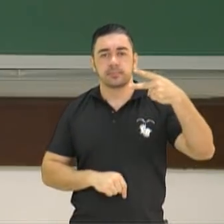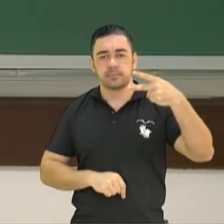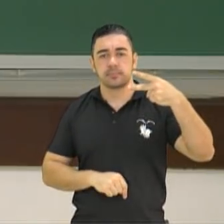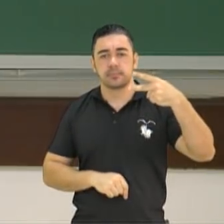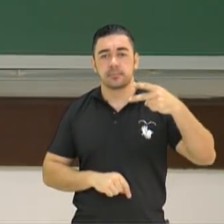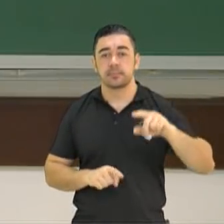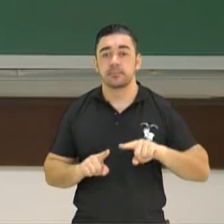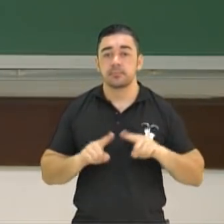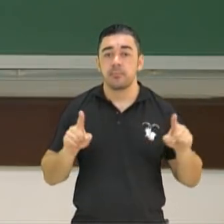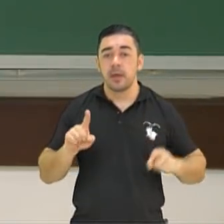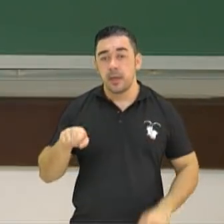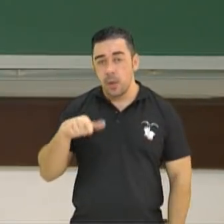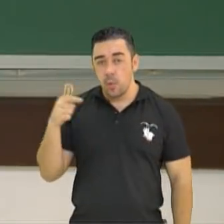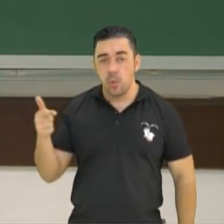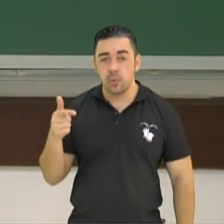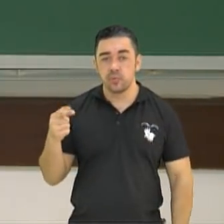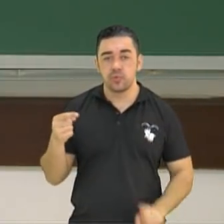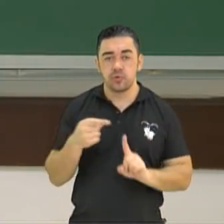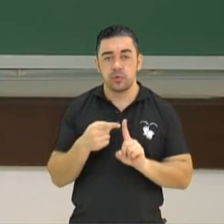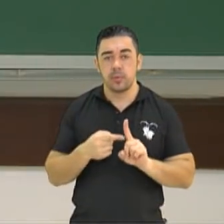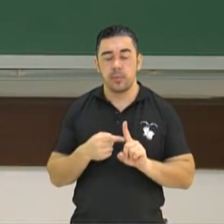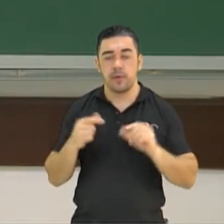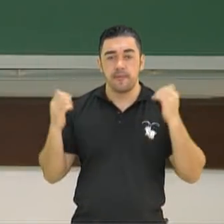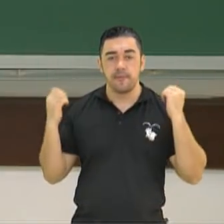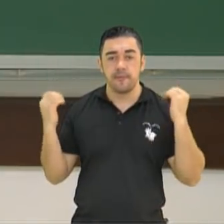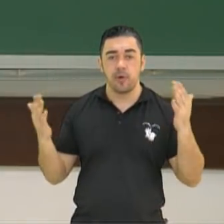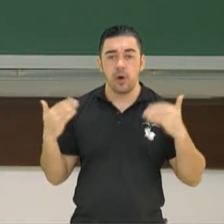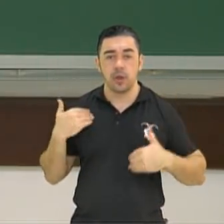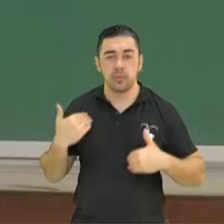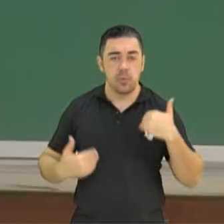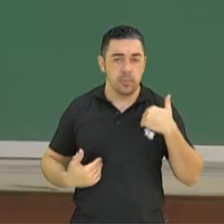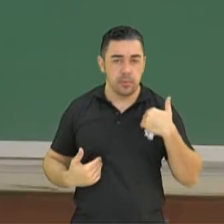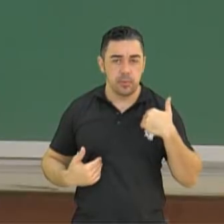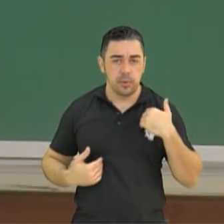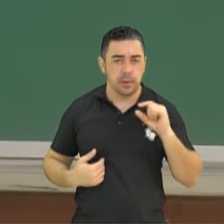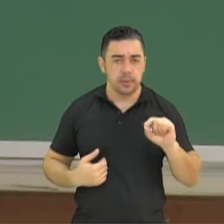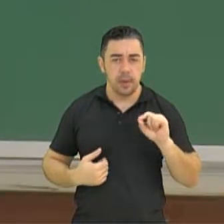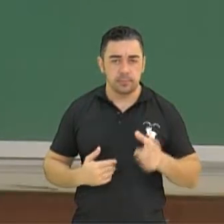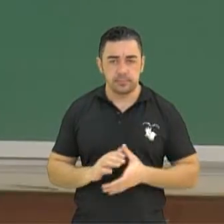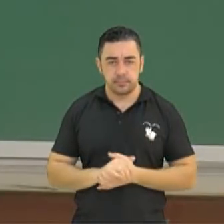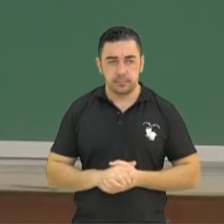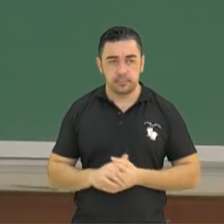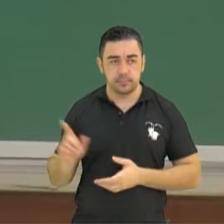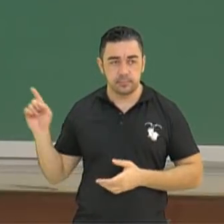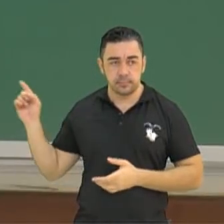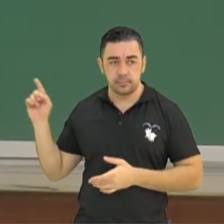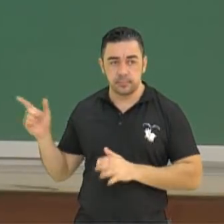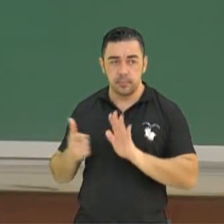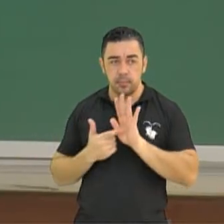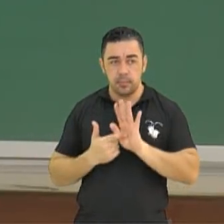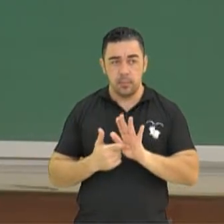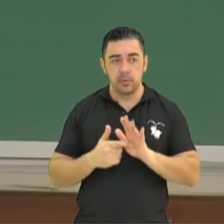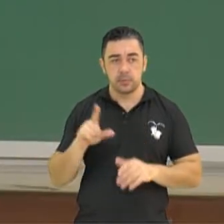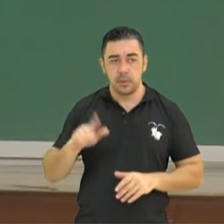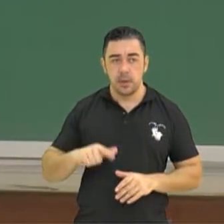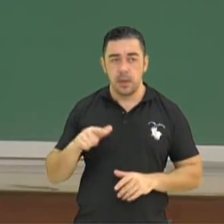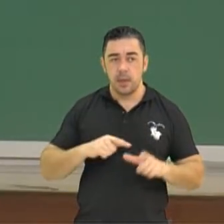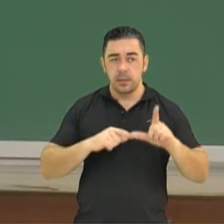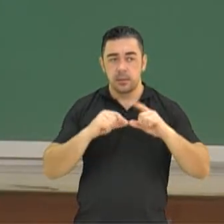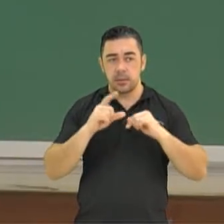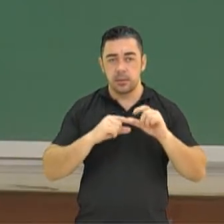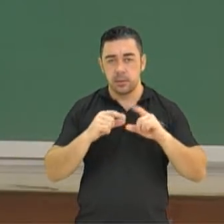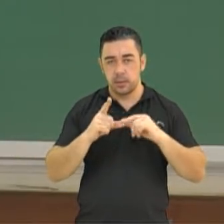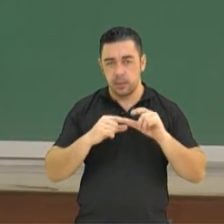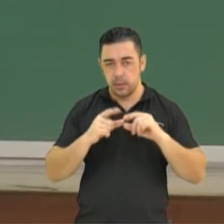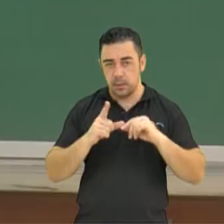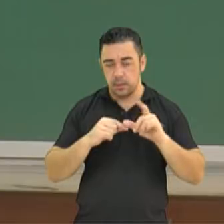Mas ainda tem um outro tipo aqui, ó, extracorpórea. Quem faz isso? Está mostrando ali para você a estrela do mar. A estrela do